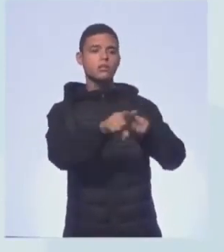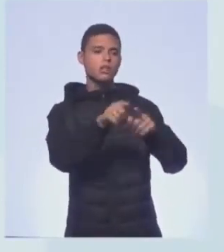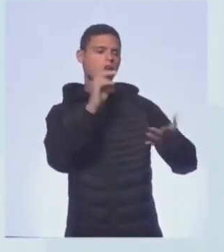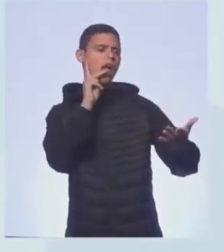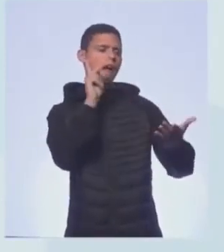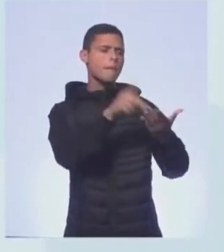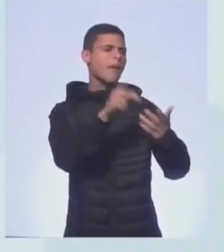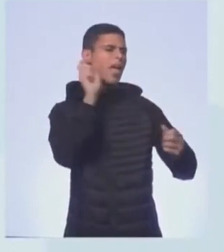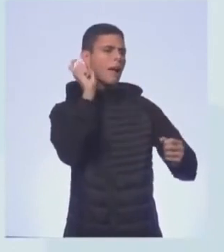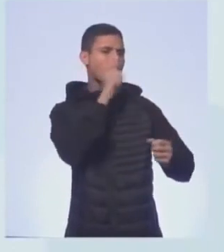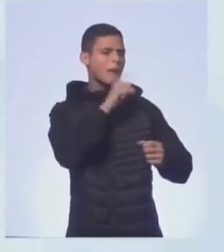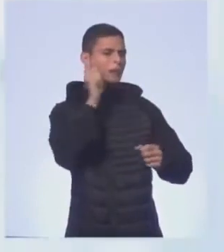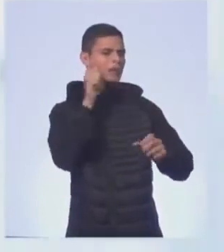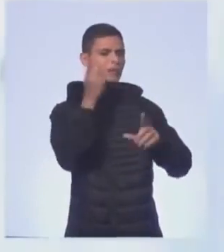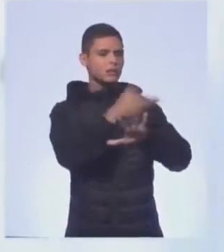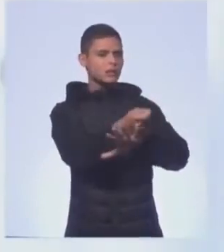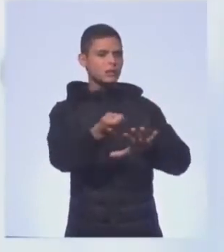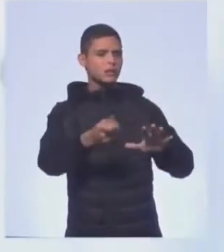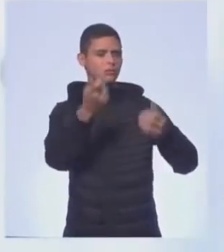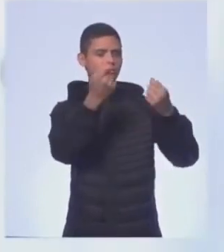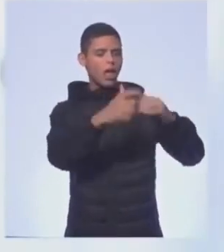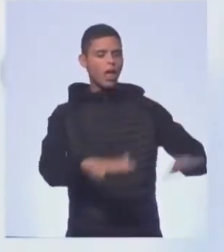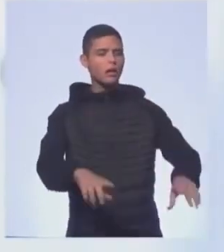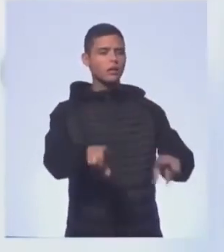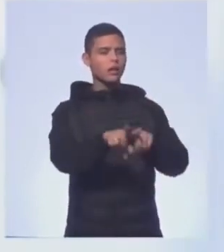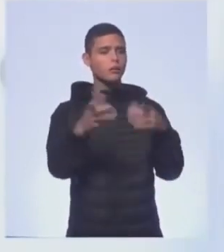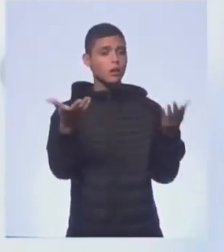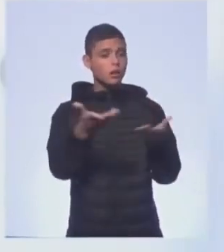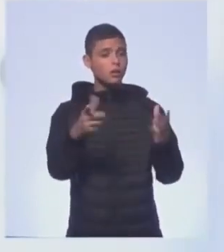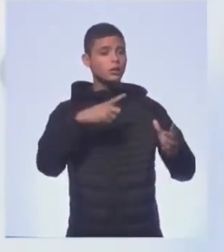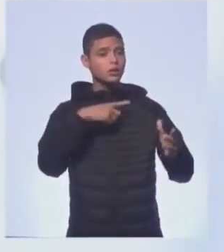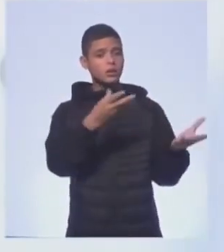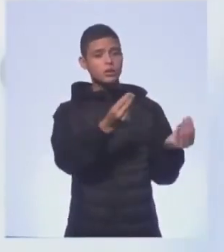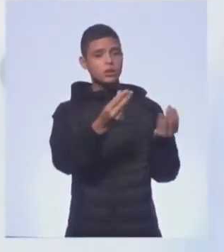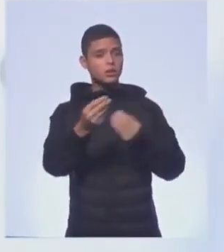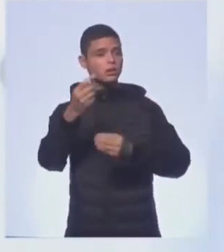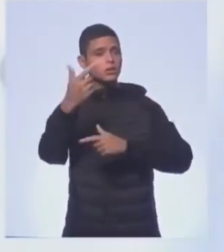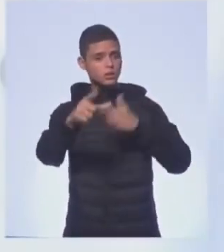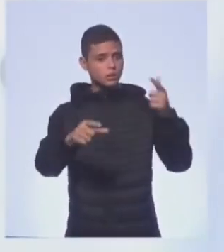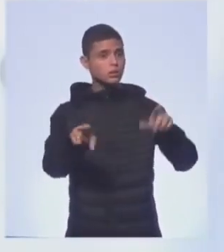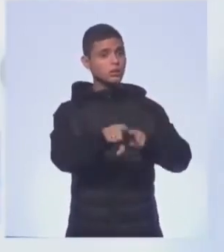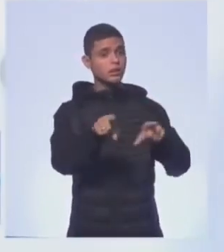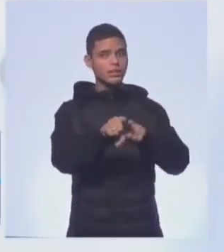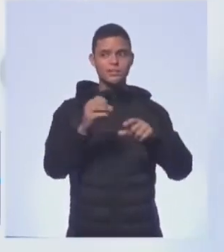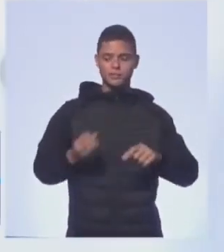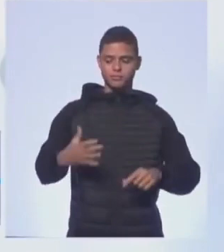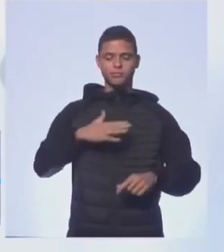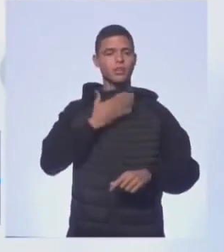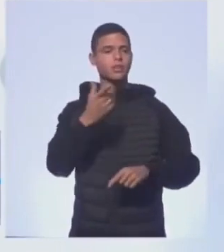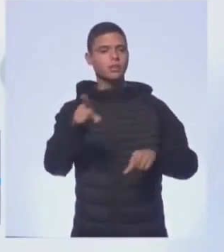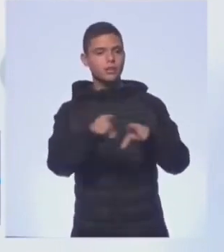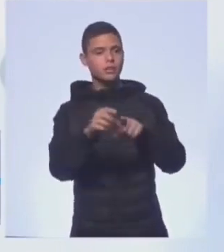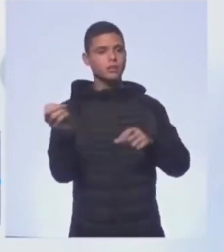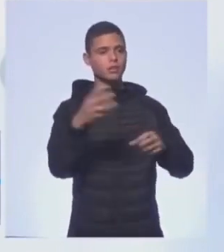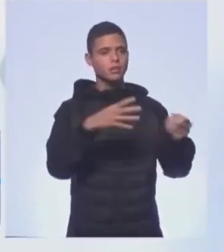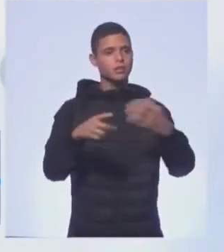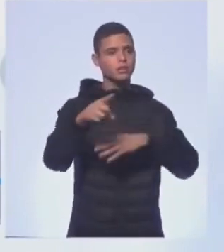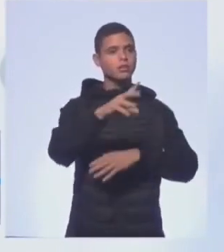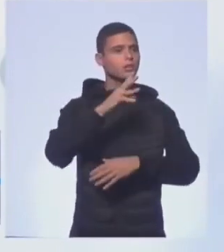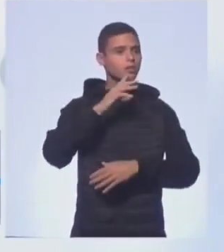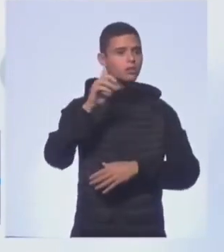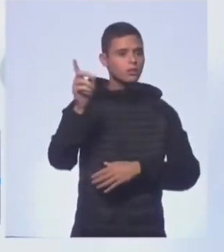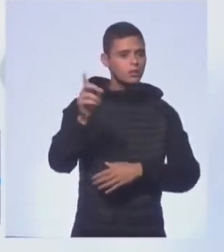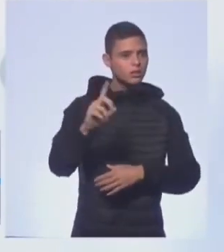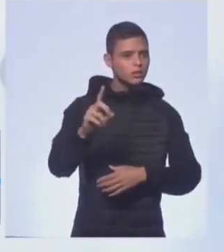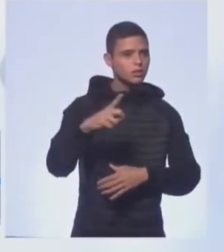as fake news. Vamos desconstruí-las. Mas não é só isso não. Hoje a gente tem mais coisas aqui. Tem surpresa, tem novidade, tem uma professora que vocês não